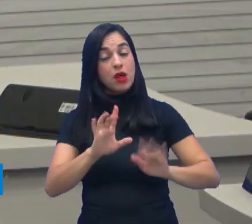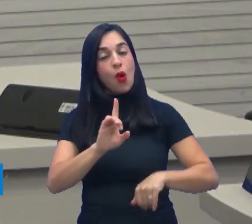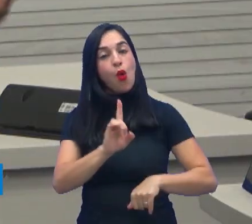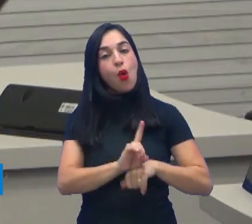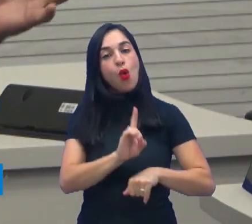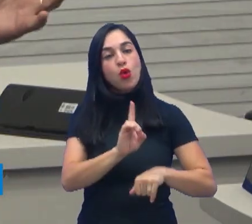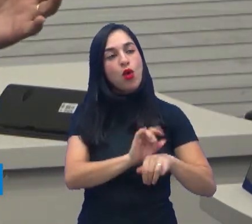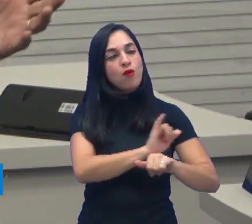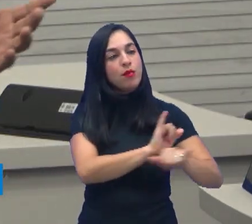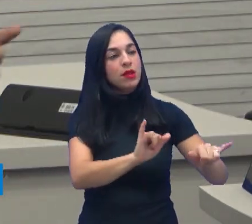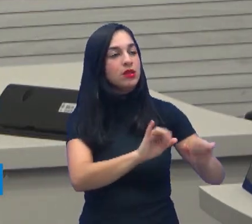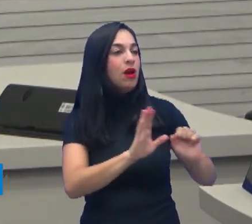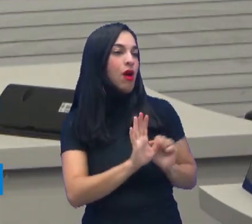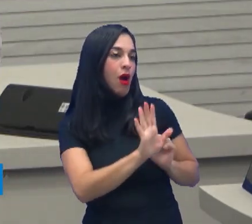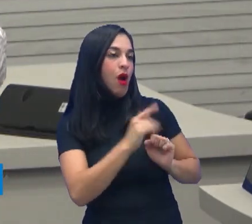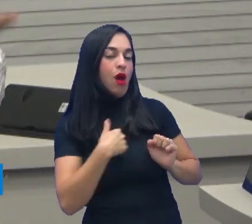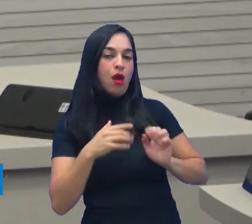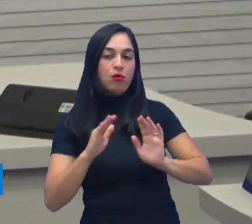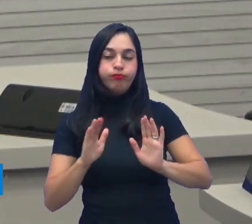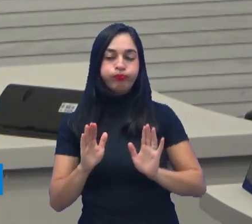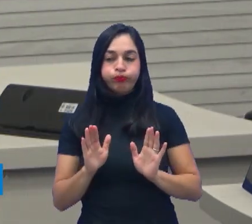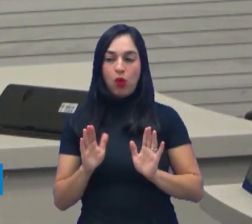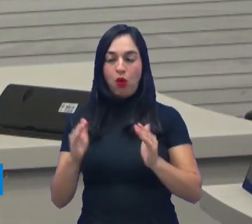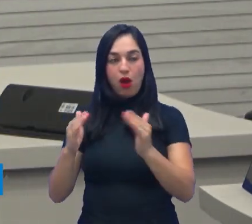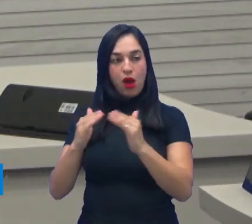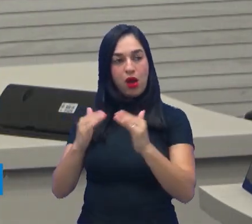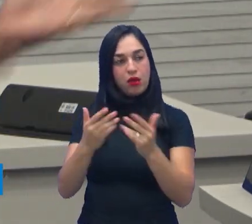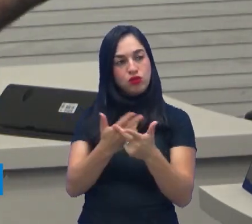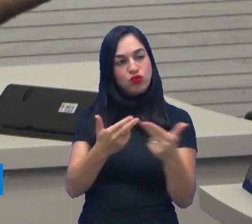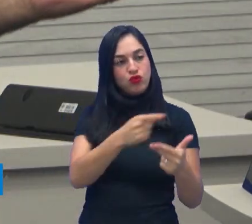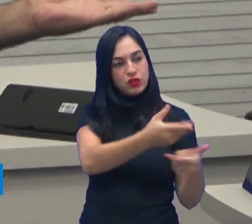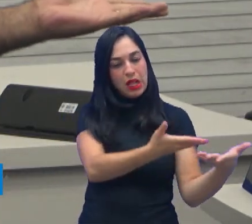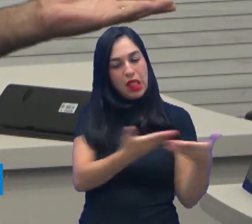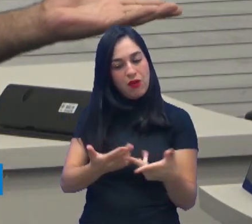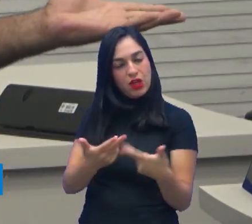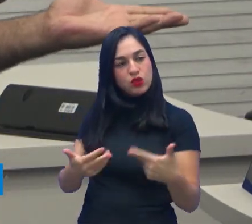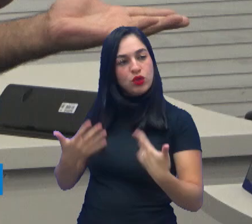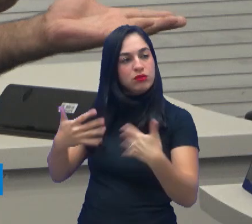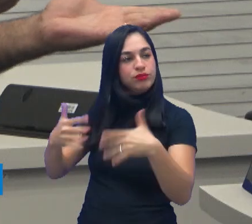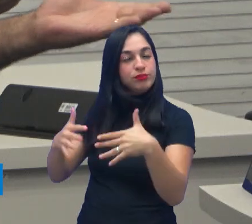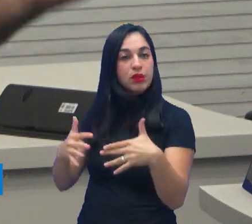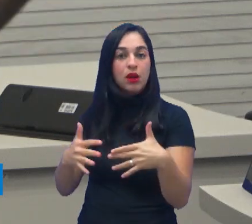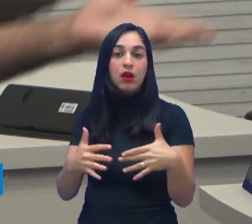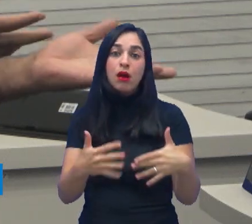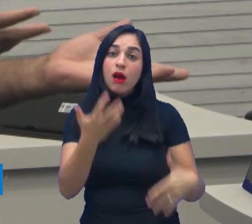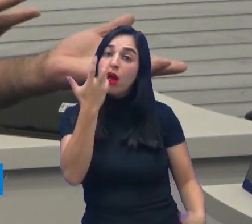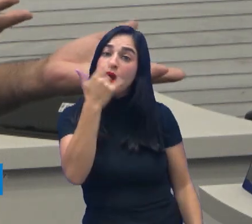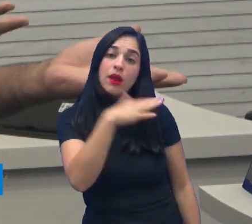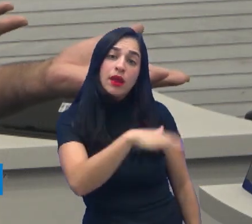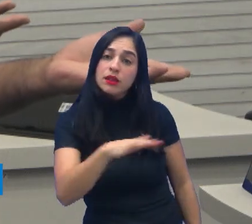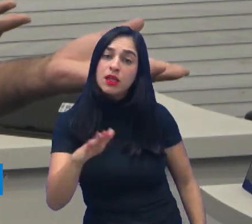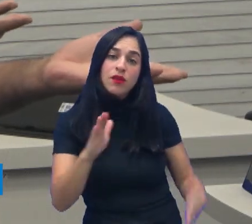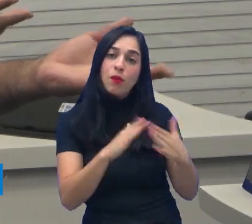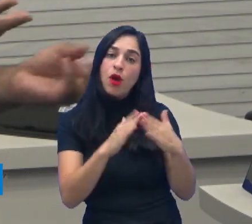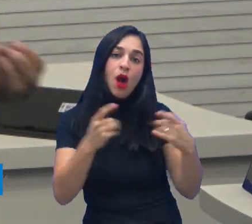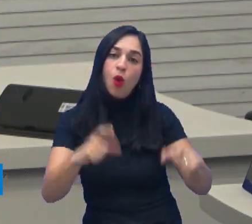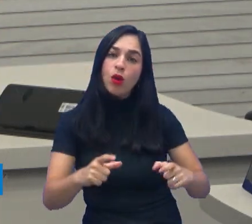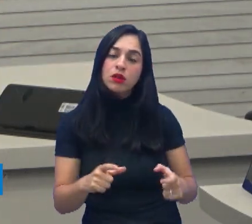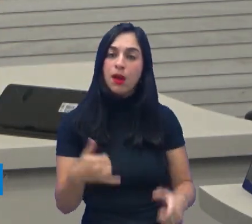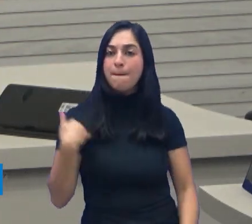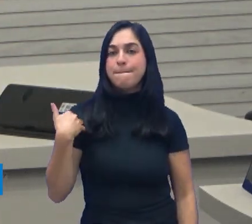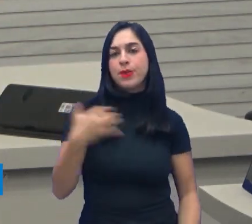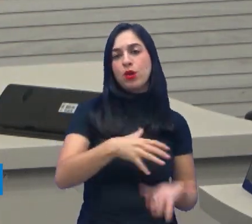eles? Eu arrumo um galpão para vocês colocar os seus pertences. Onde vão aquelas crianças que estão lá? Aqueles idosos que estão lá?